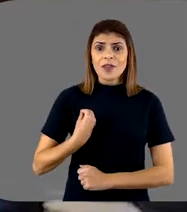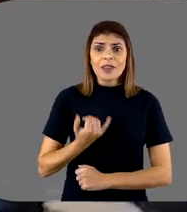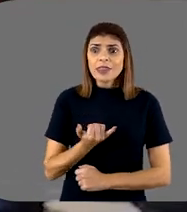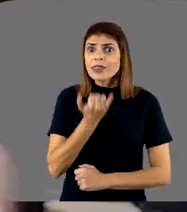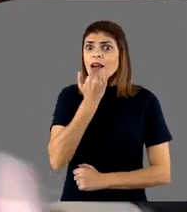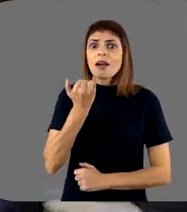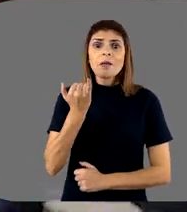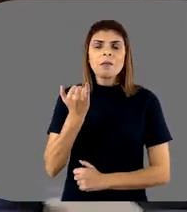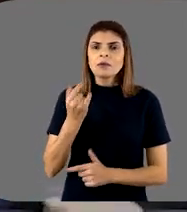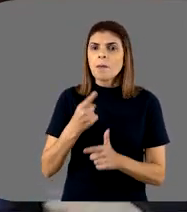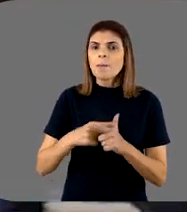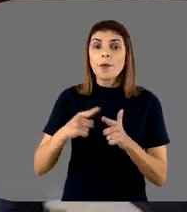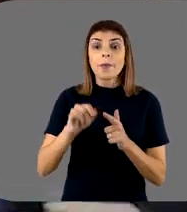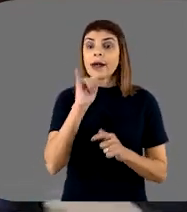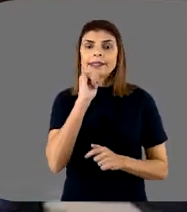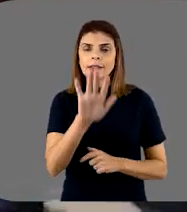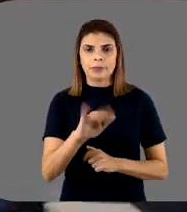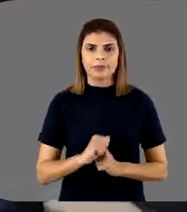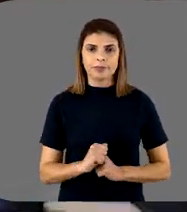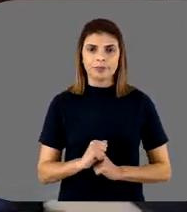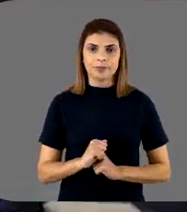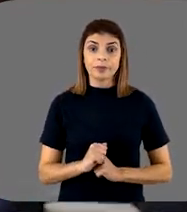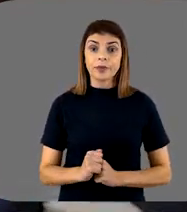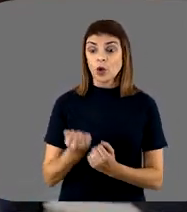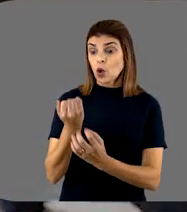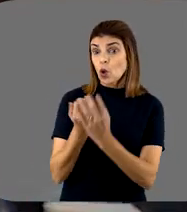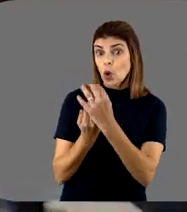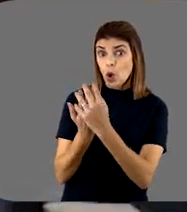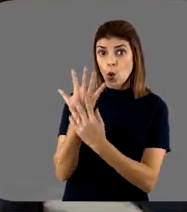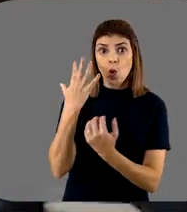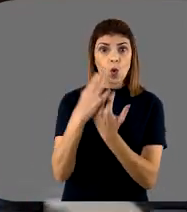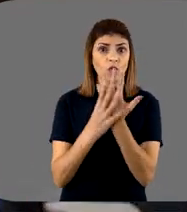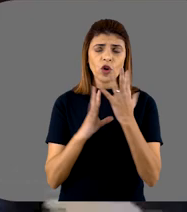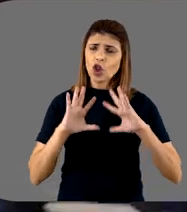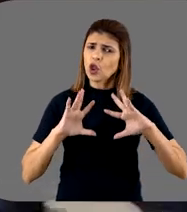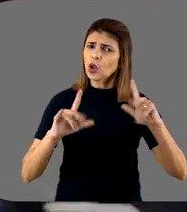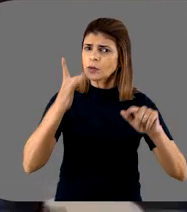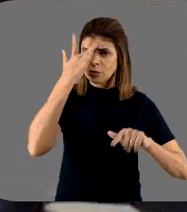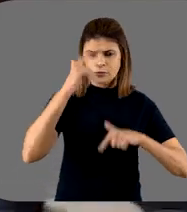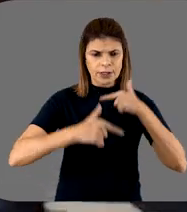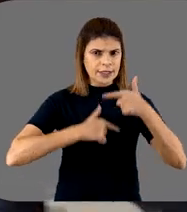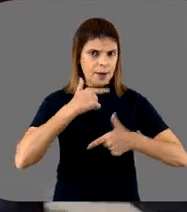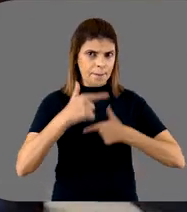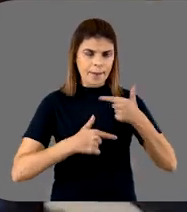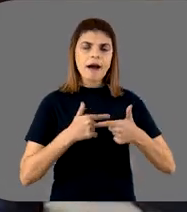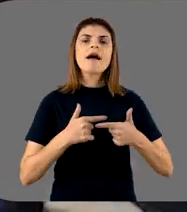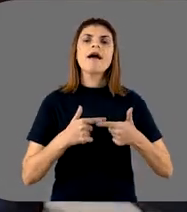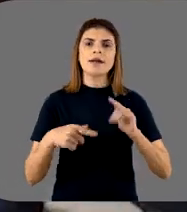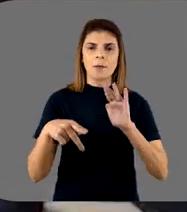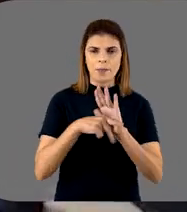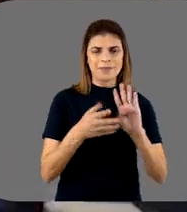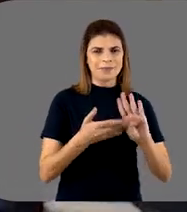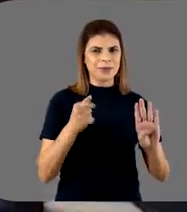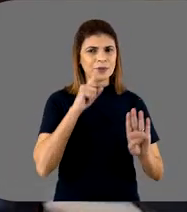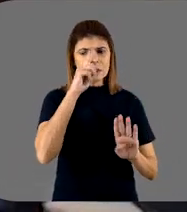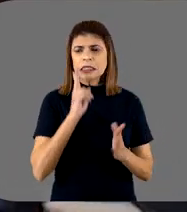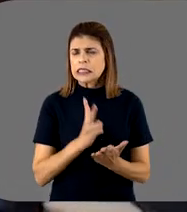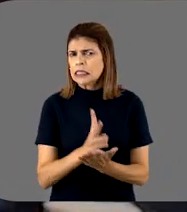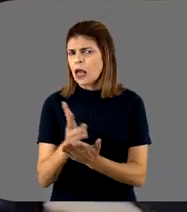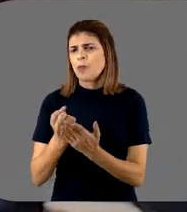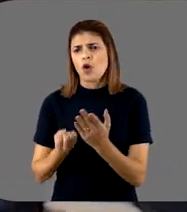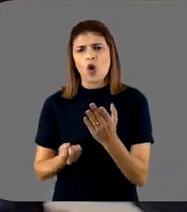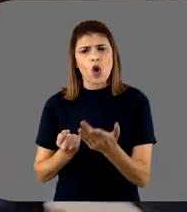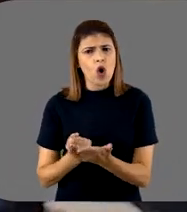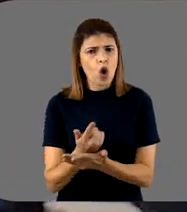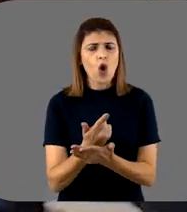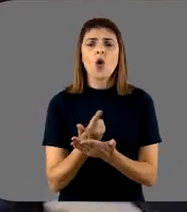vida e que de repente passaram a ser problema luva né todo todo gestor de lpi Sabe o que eu tô falando né a gente sempre comprou luva e